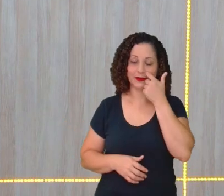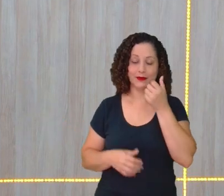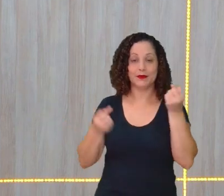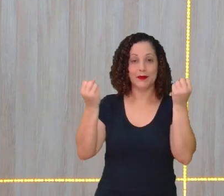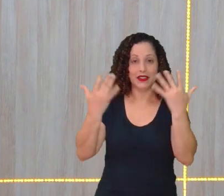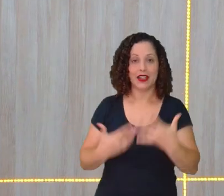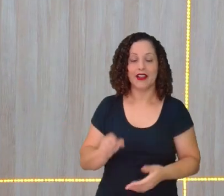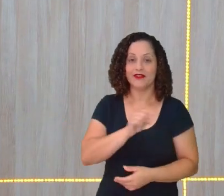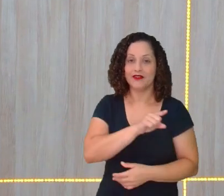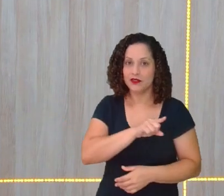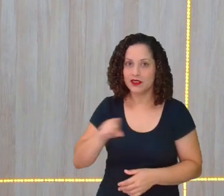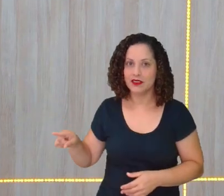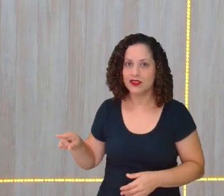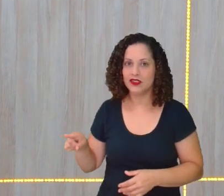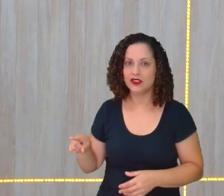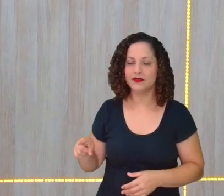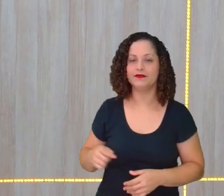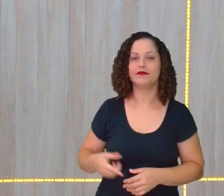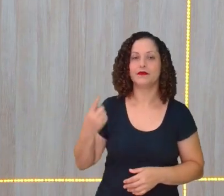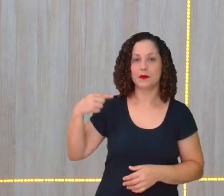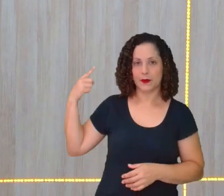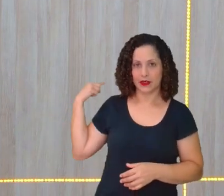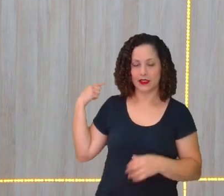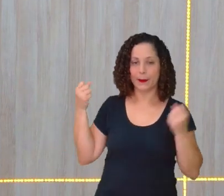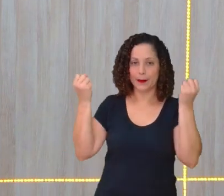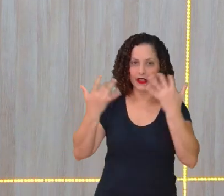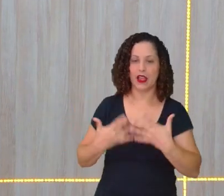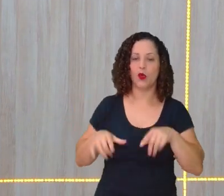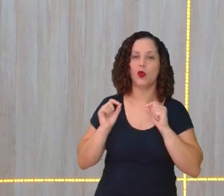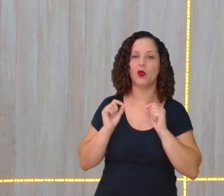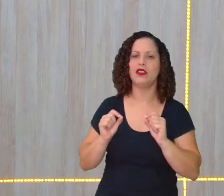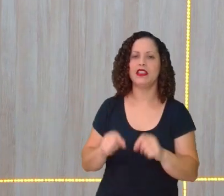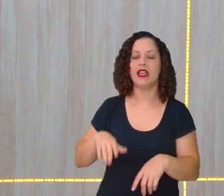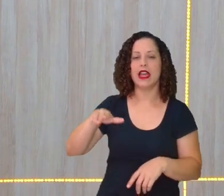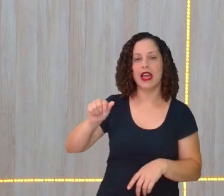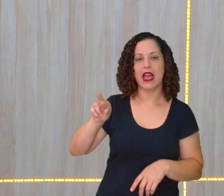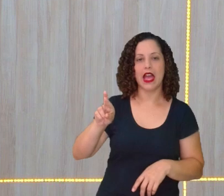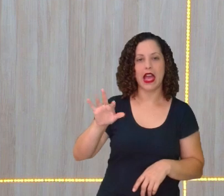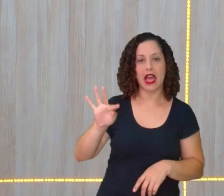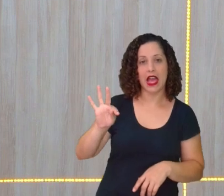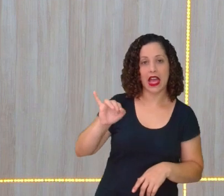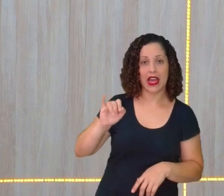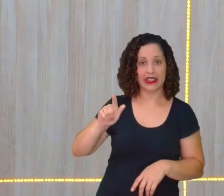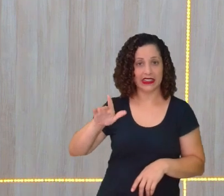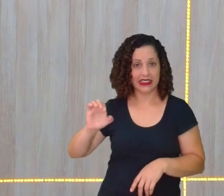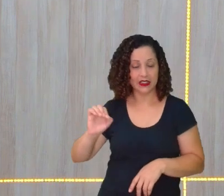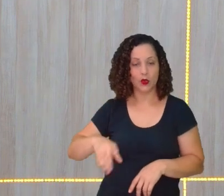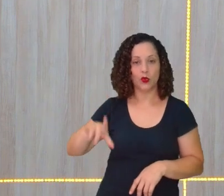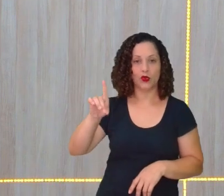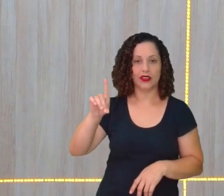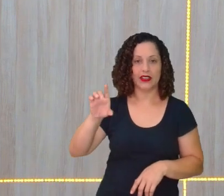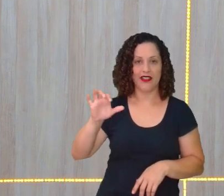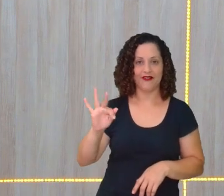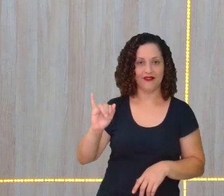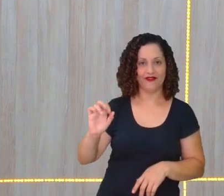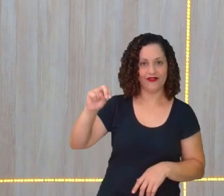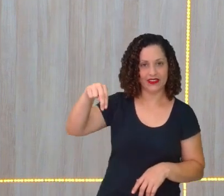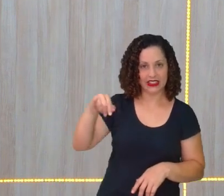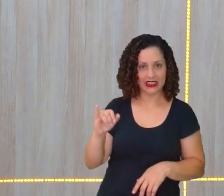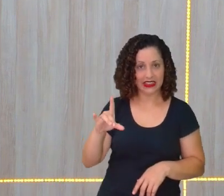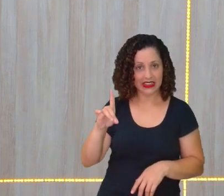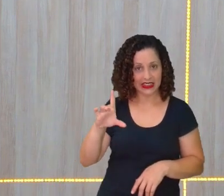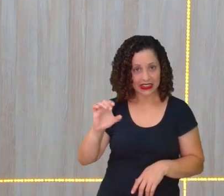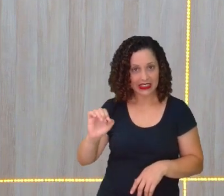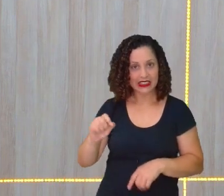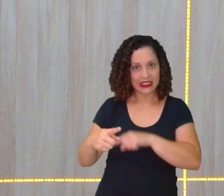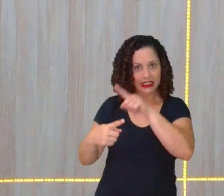para vocês no começo, artigo definido e artigo indefinido. Então, já tem duas classificações, então tem